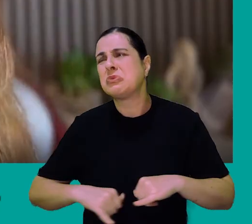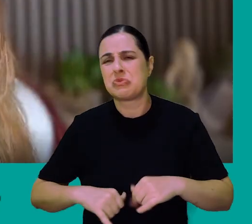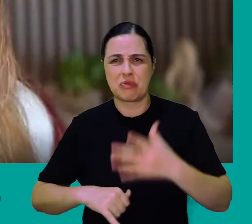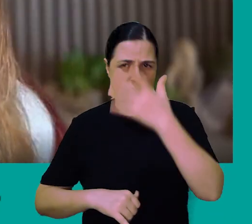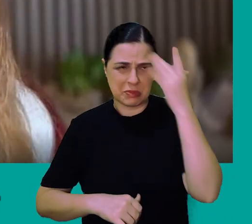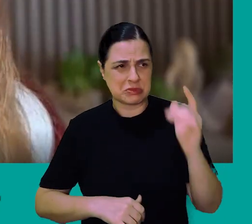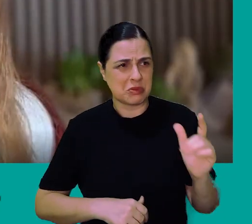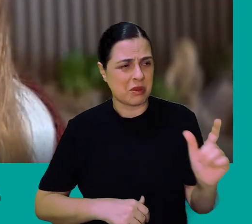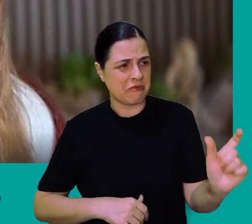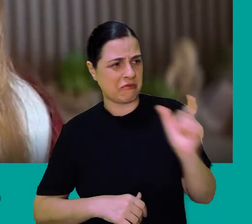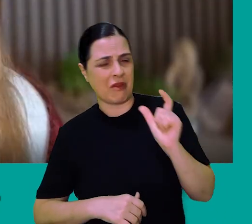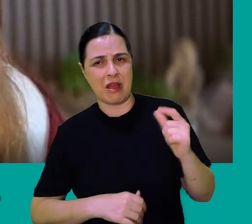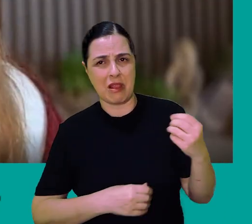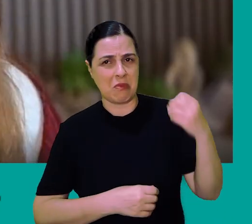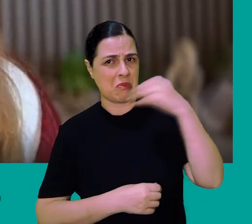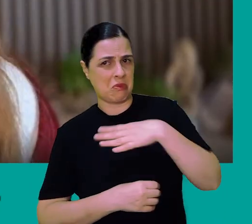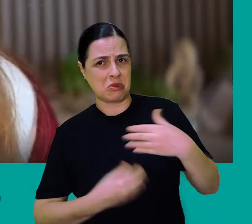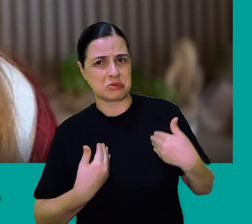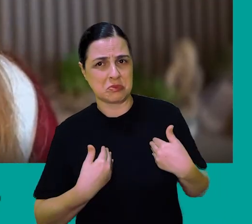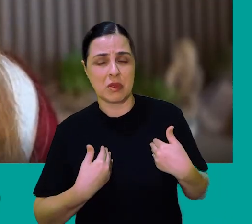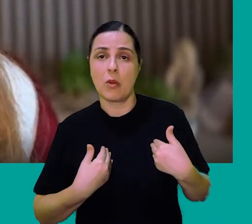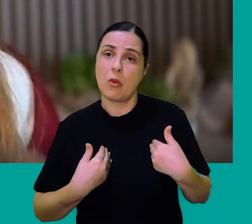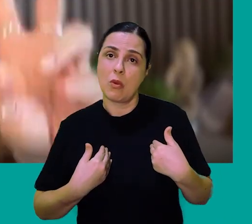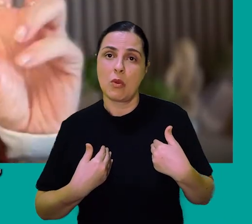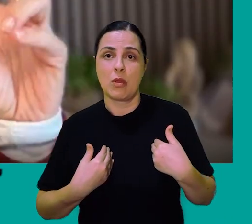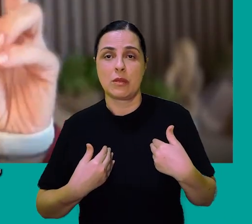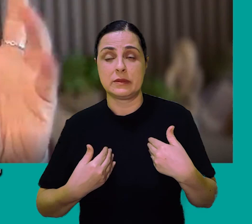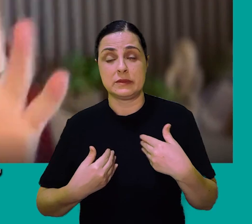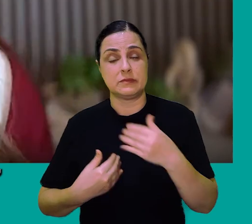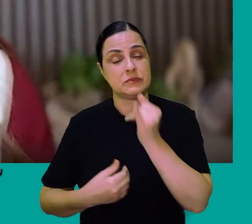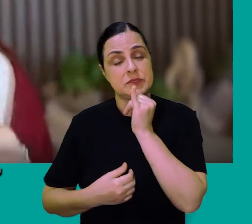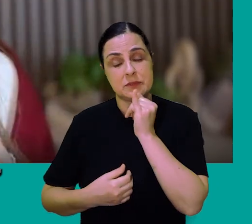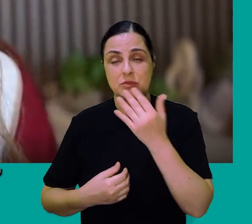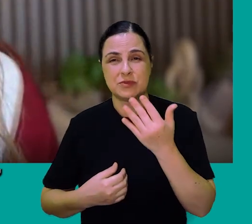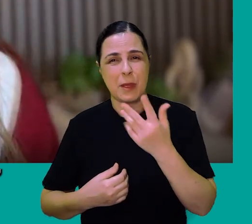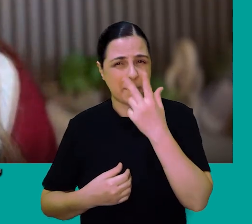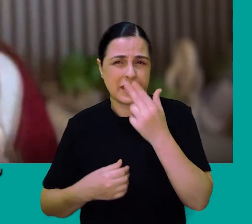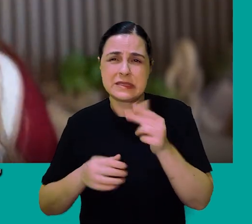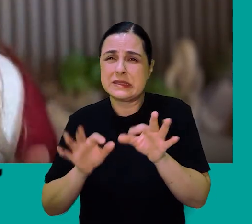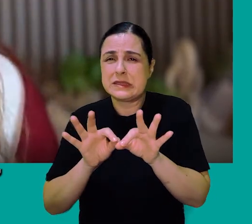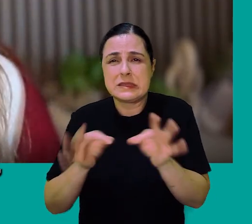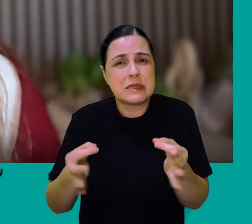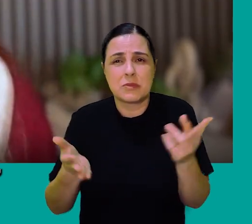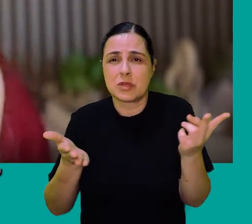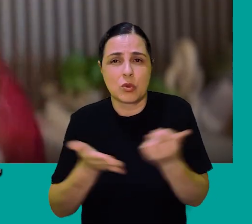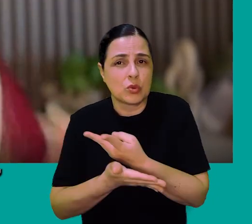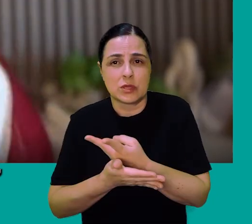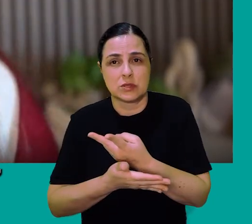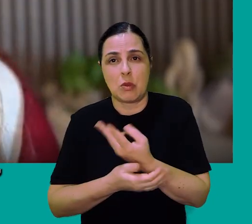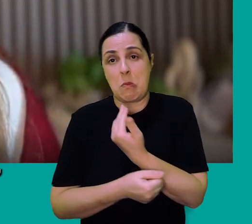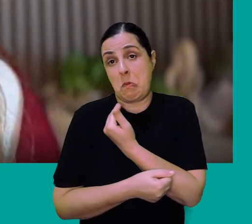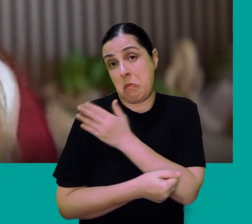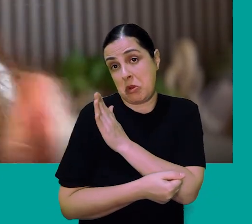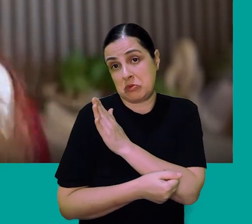se é alguma situação, aspas, pequena, de preconceito,